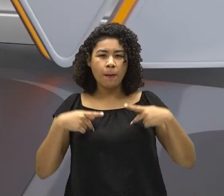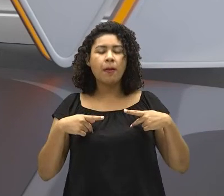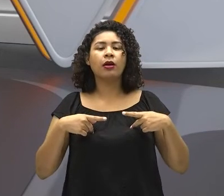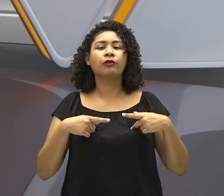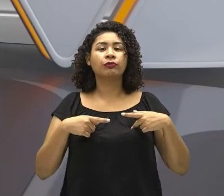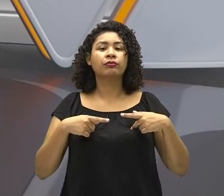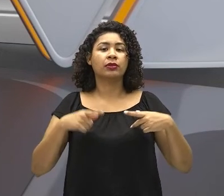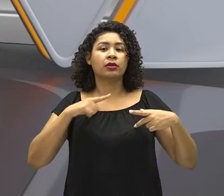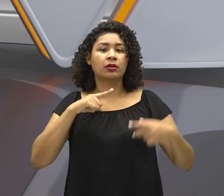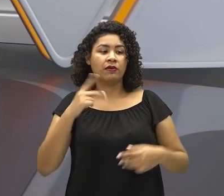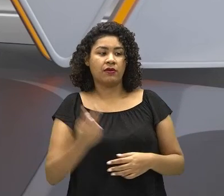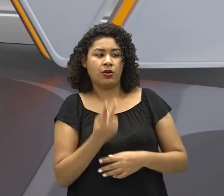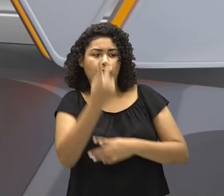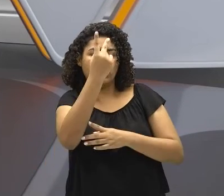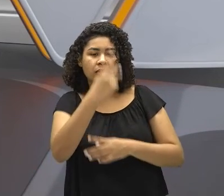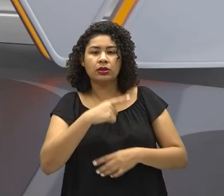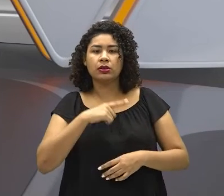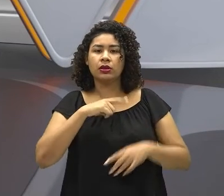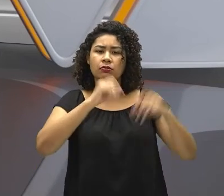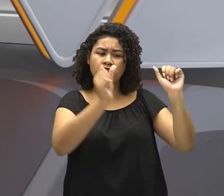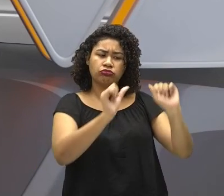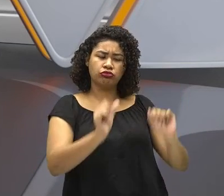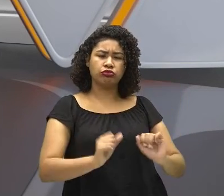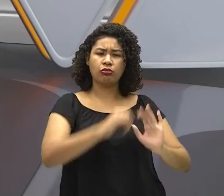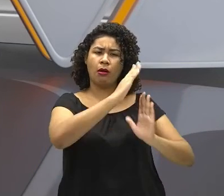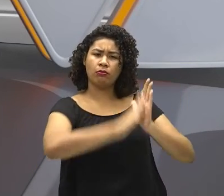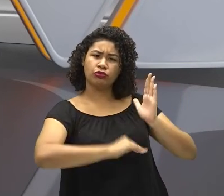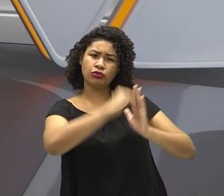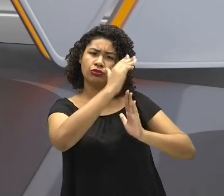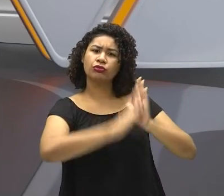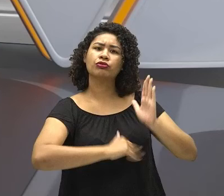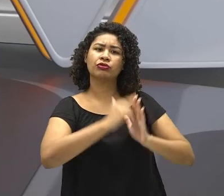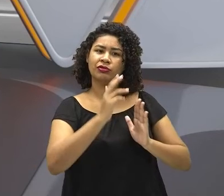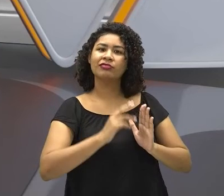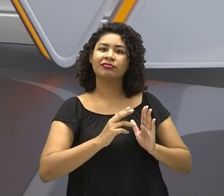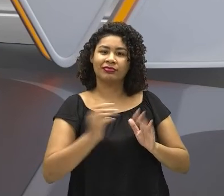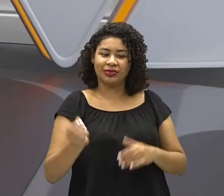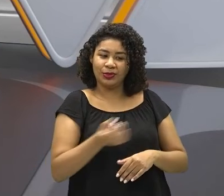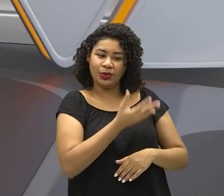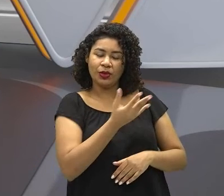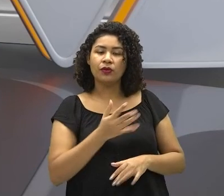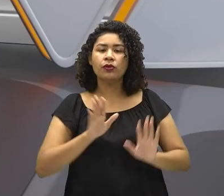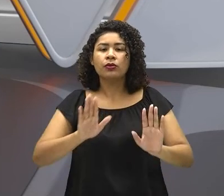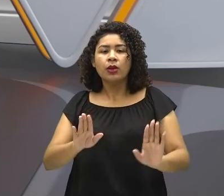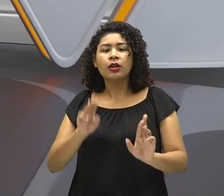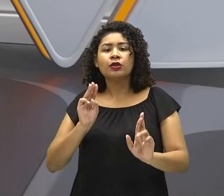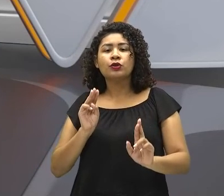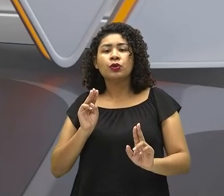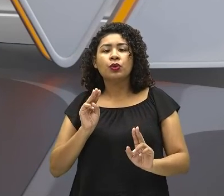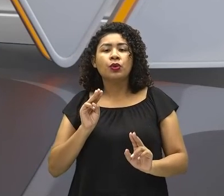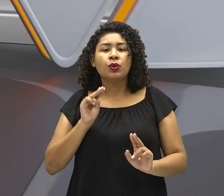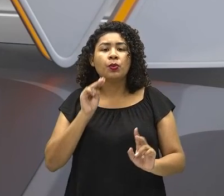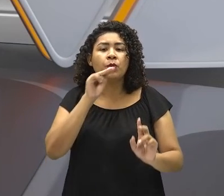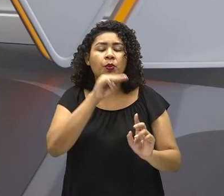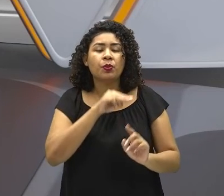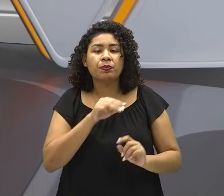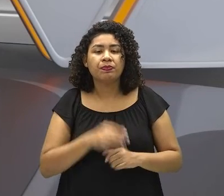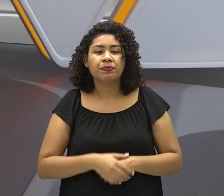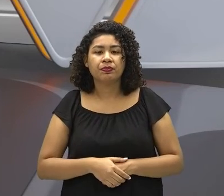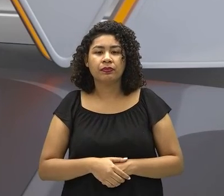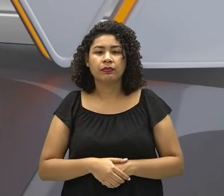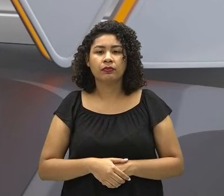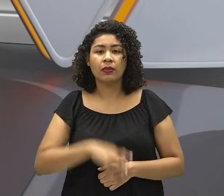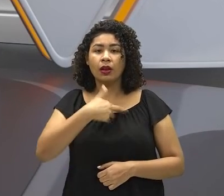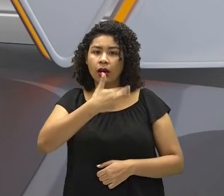melhor representado, mas os motivos religiosos ainda estão fortemente marcados. Claro que